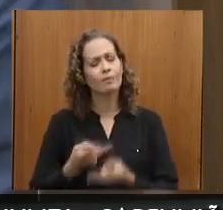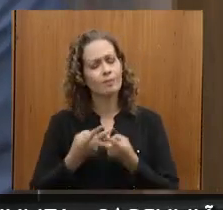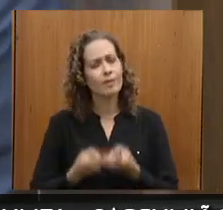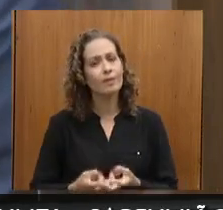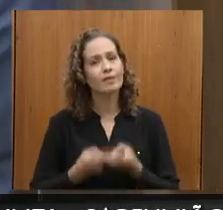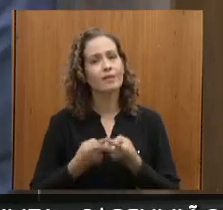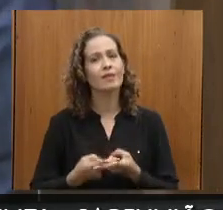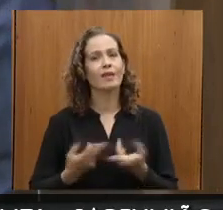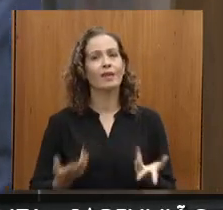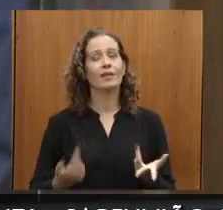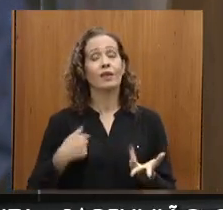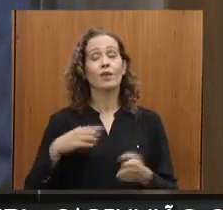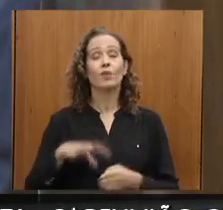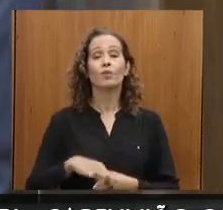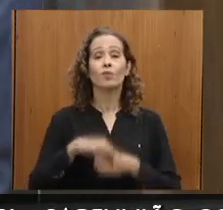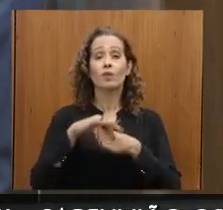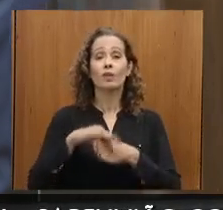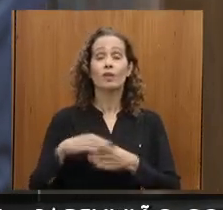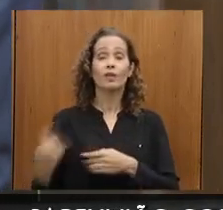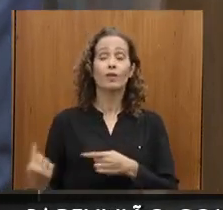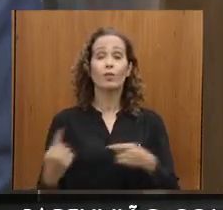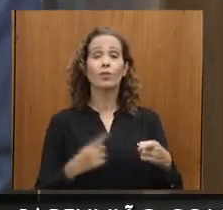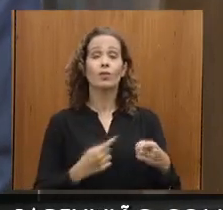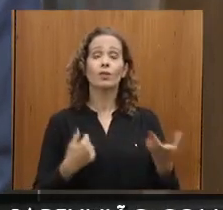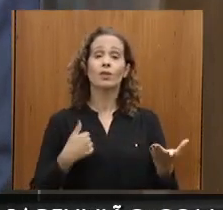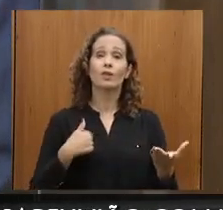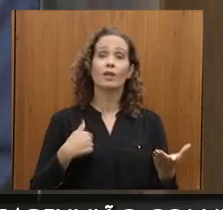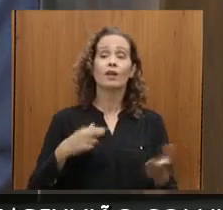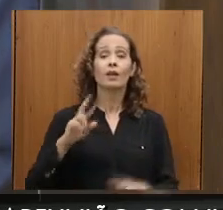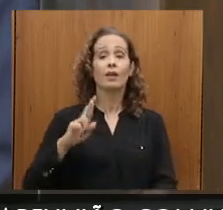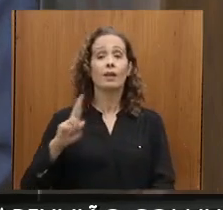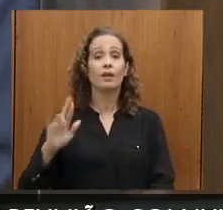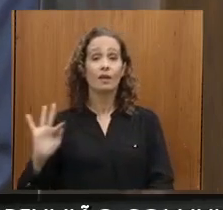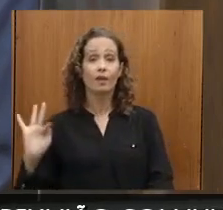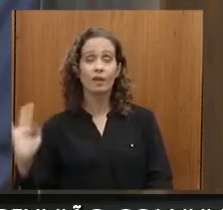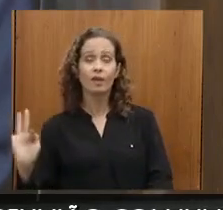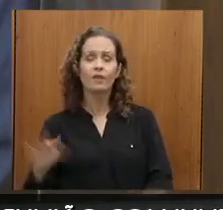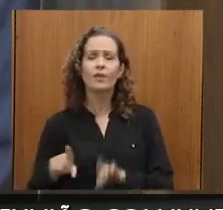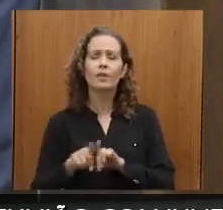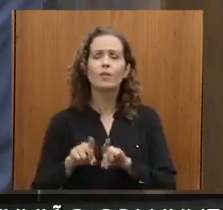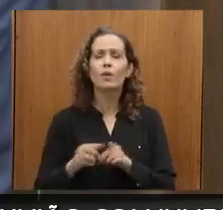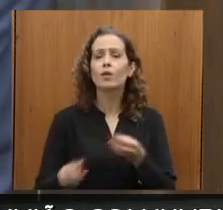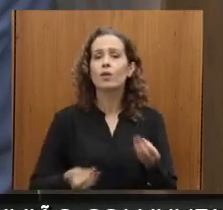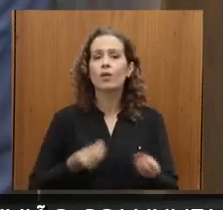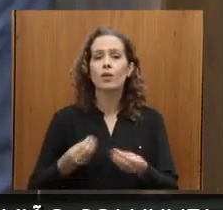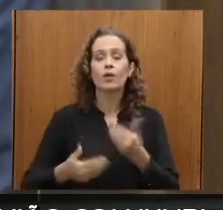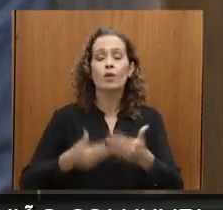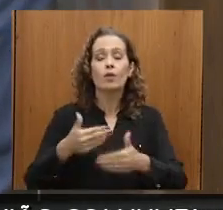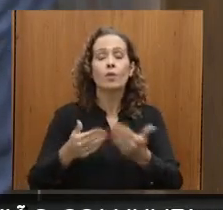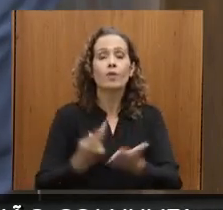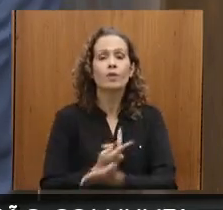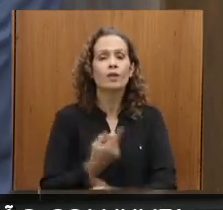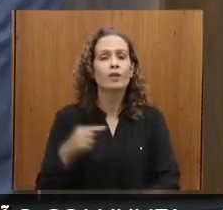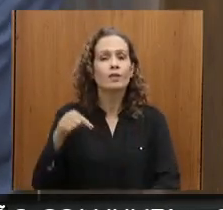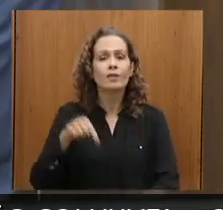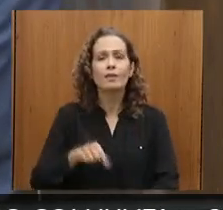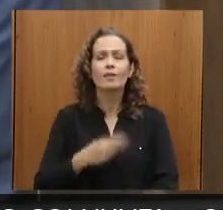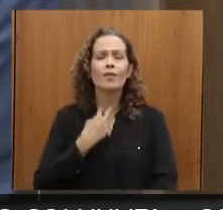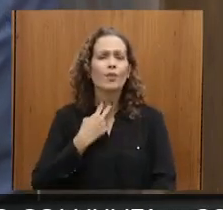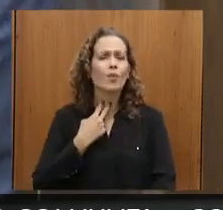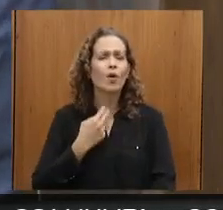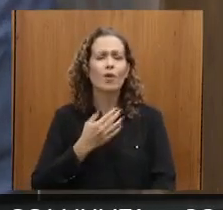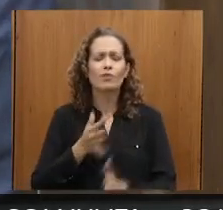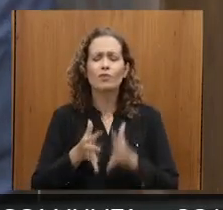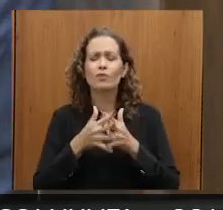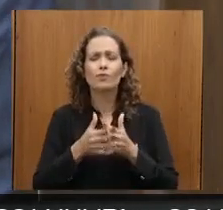eu até como líder aqui de oposição, essa questão da recuperação fiscal e o procedimento aqui, não pode ter dúvida